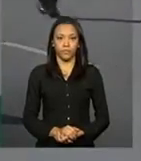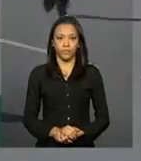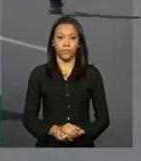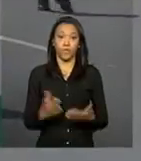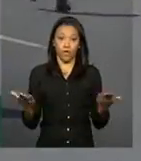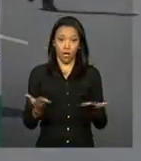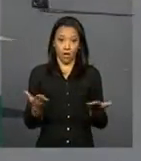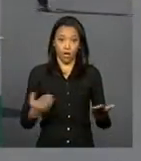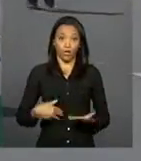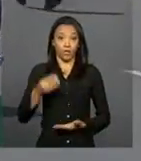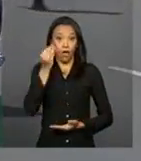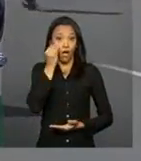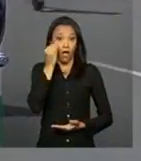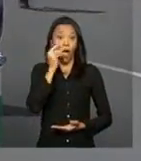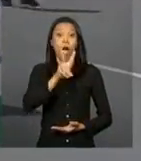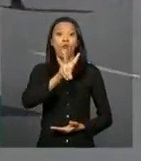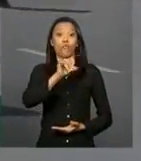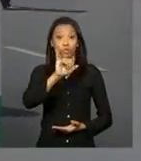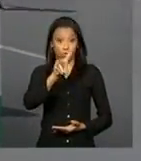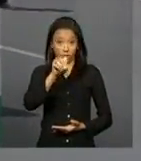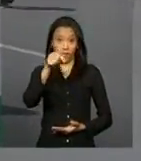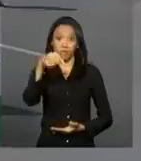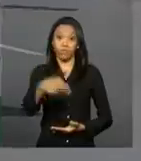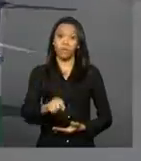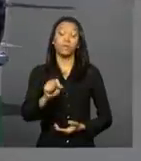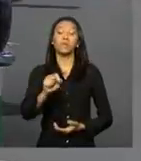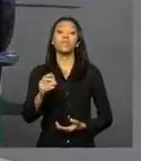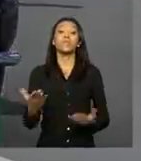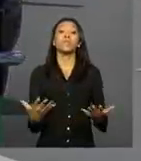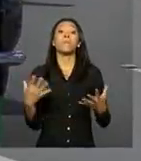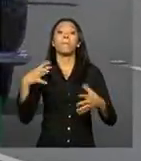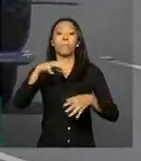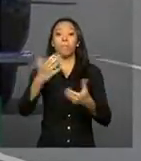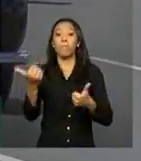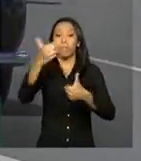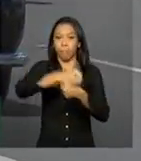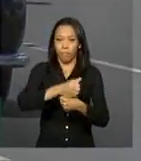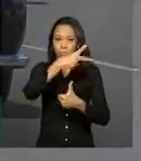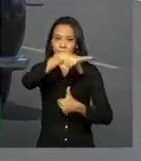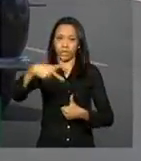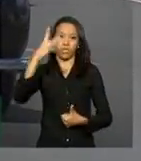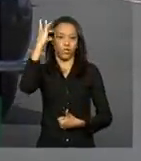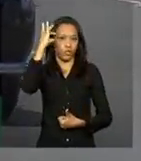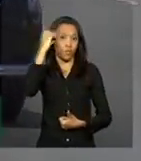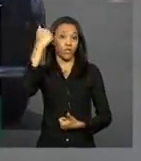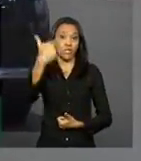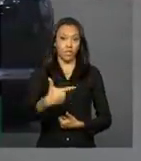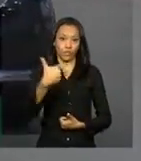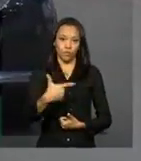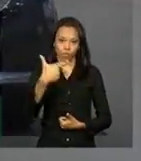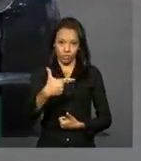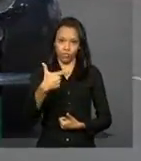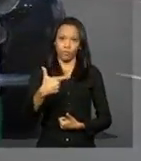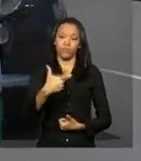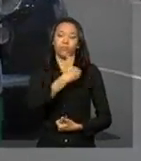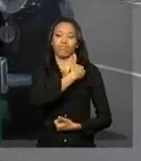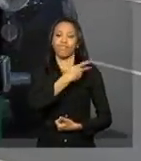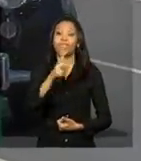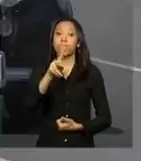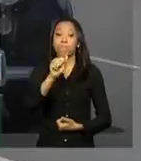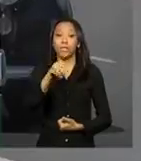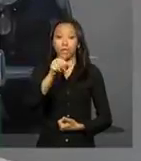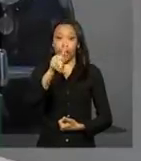Estamos acompanhando imagens ao vivo da cerimônia de posse da presidenta Dilma Rousseff para o seu segundo mandato. Ela que